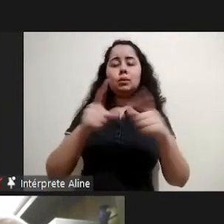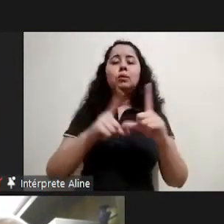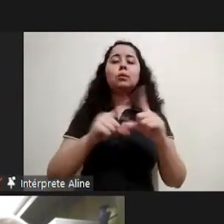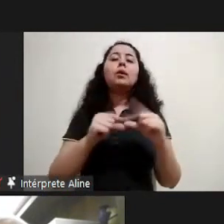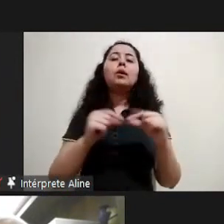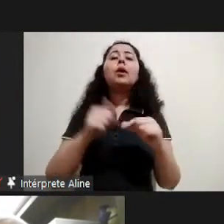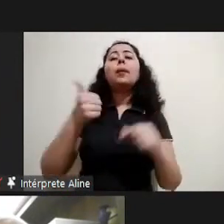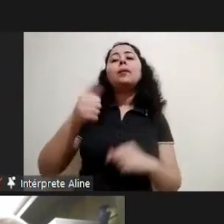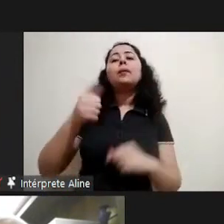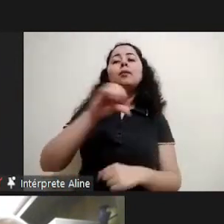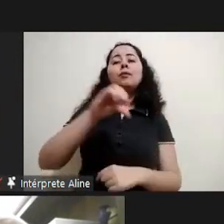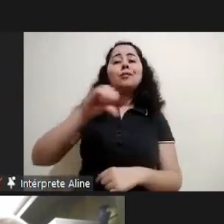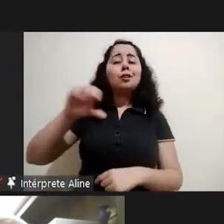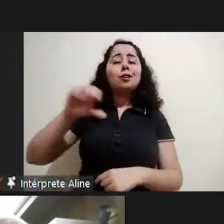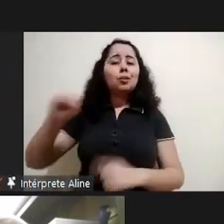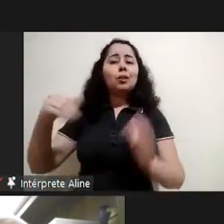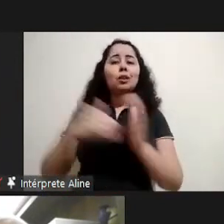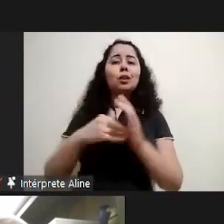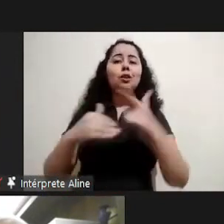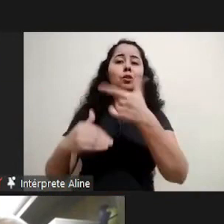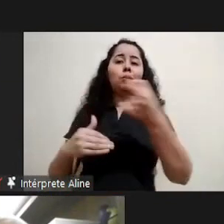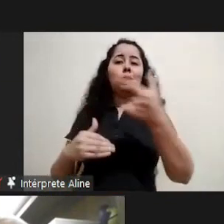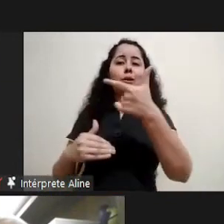2002, assume a pró-reitoria de pesquisa.